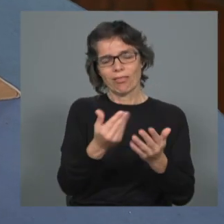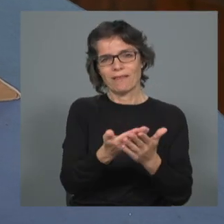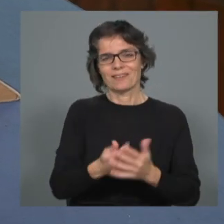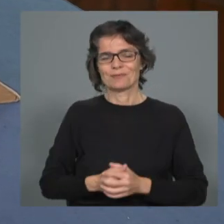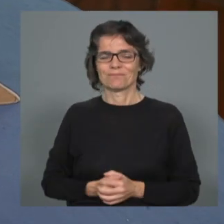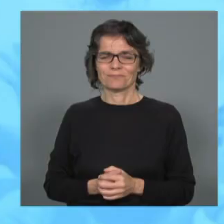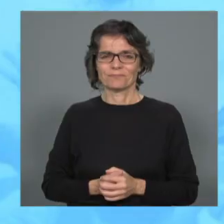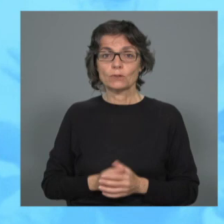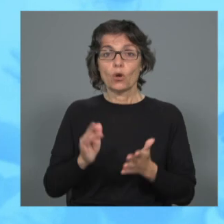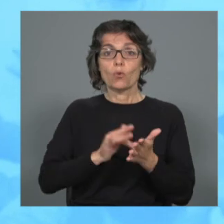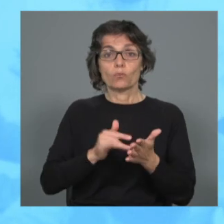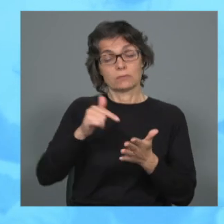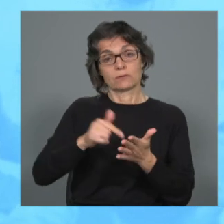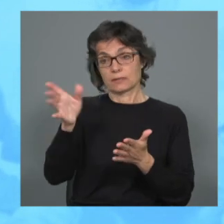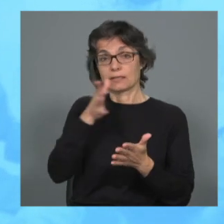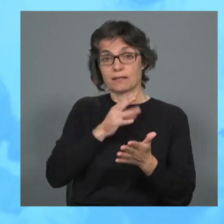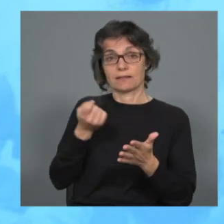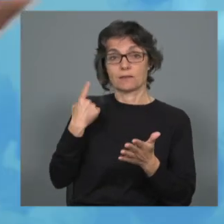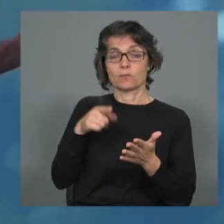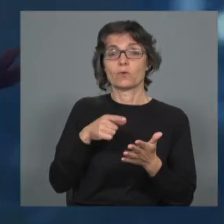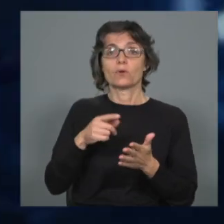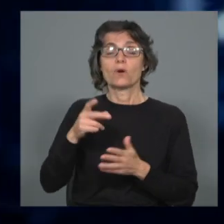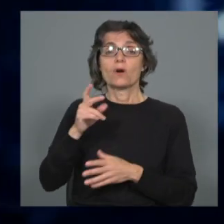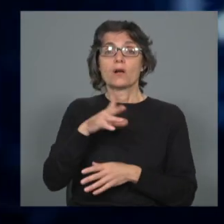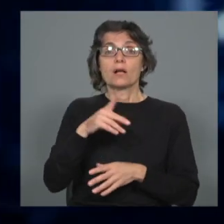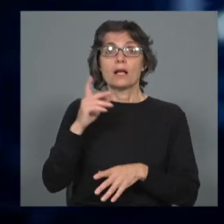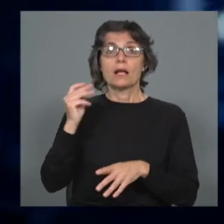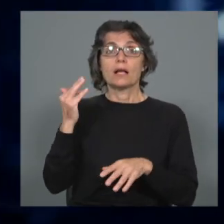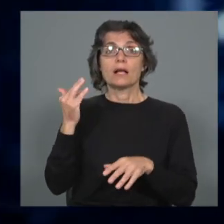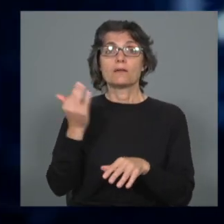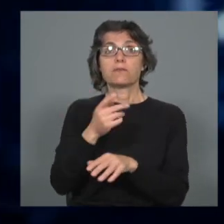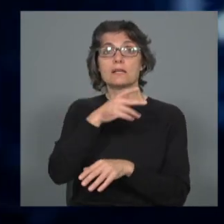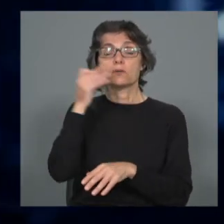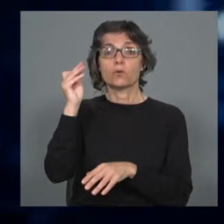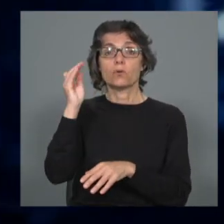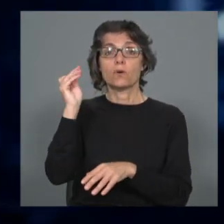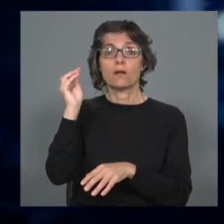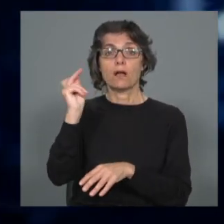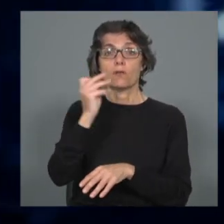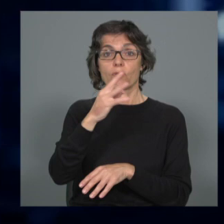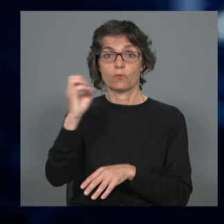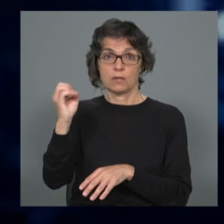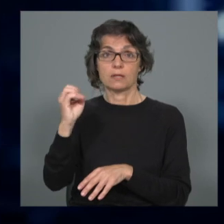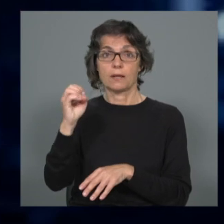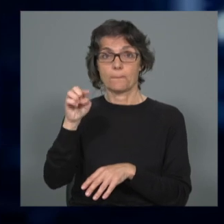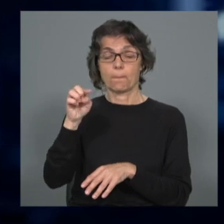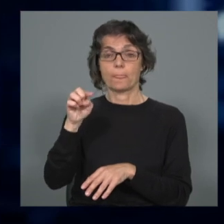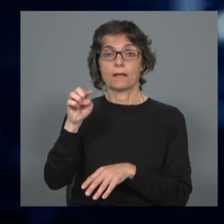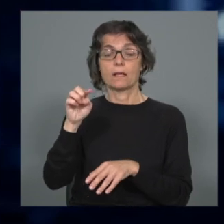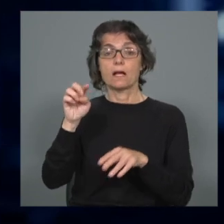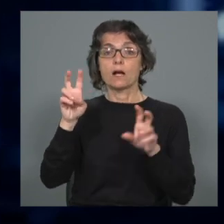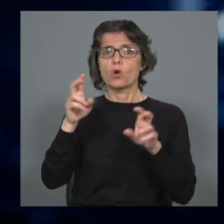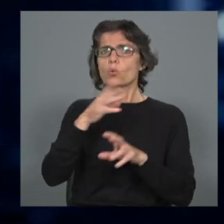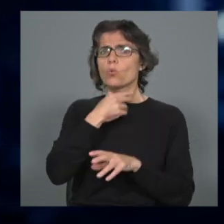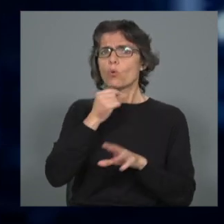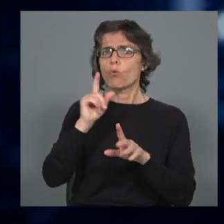é este, sobre os 30 anos da Ajuda de Mãe, que se assinalaram essencialmente em agosto do ano passado, não é?